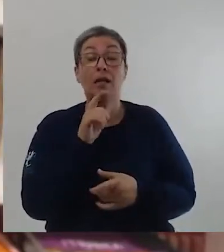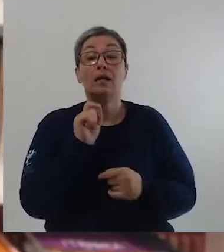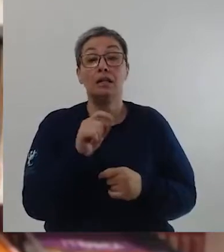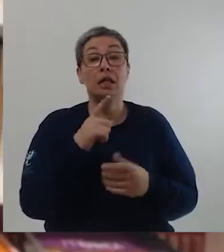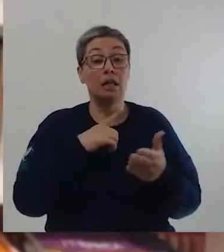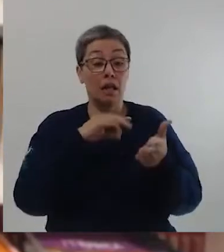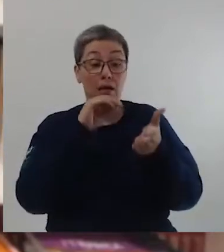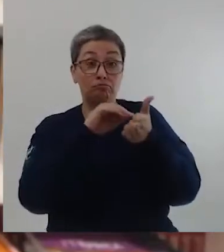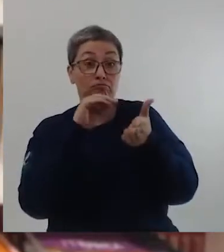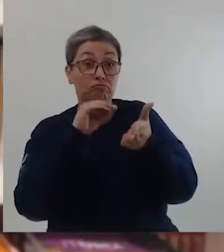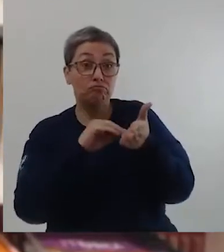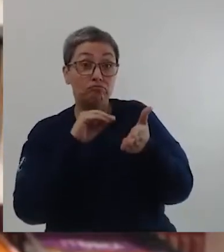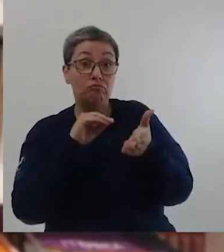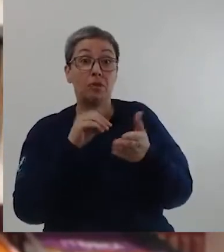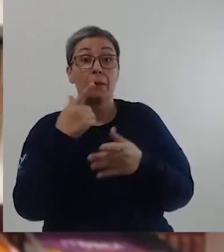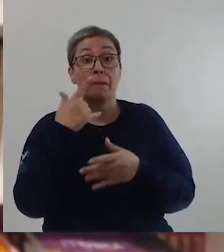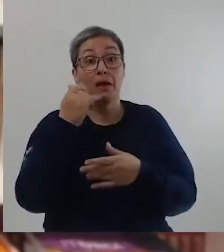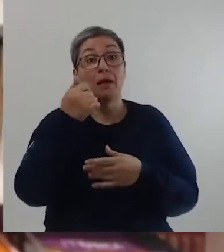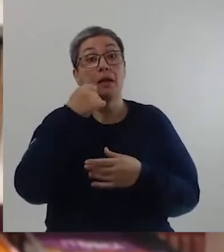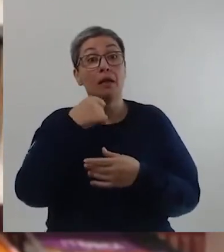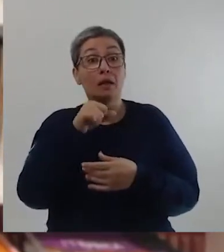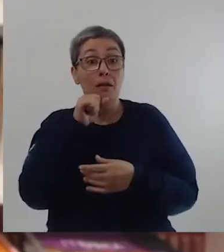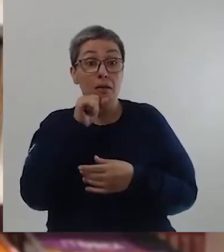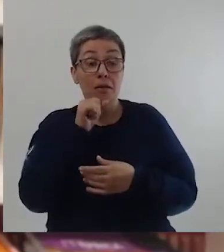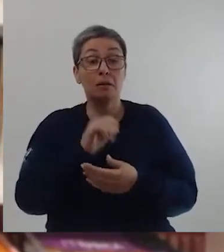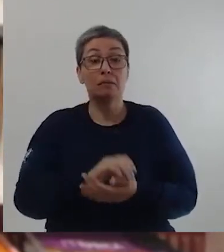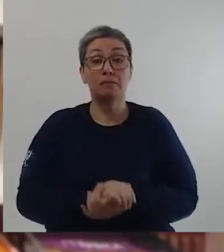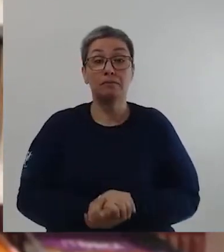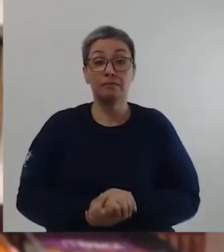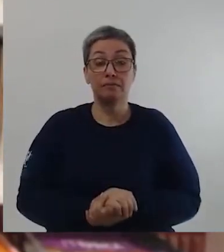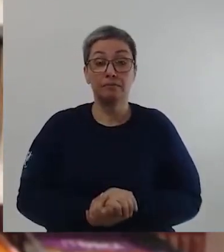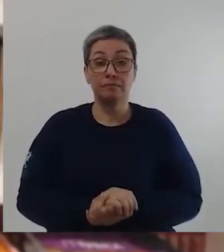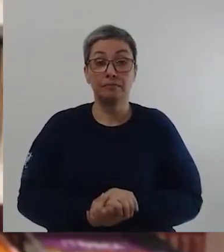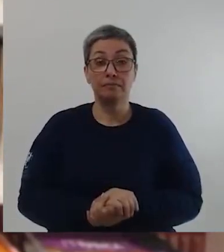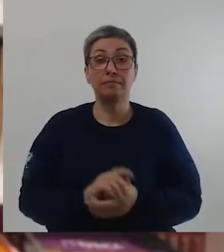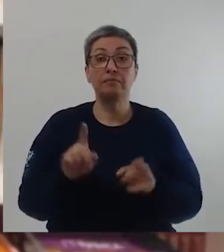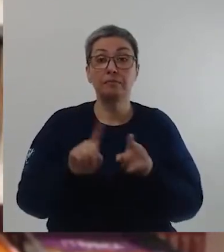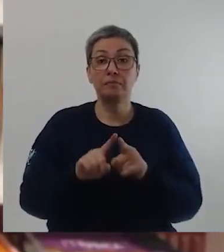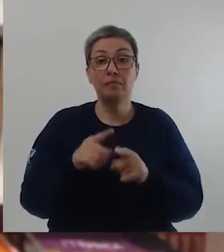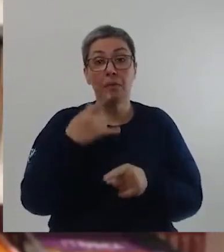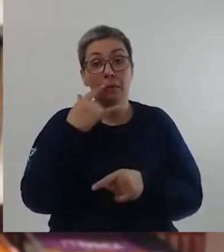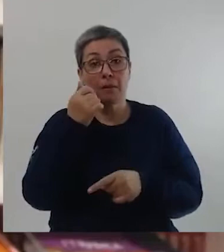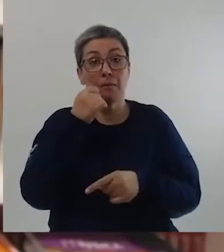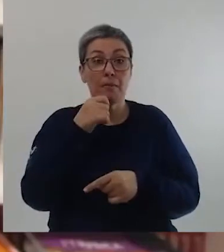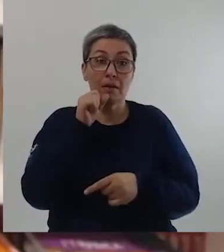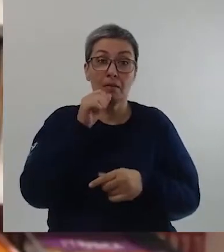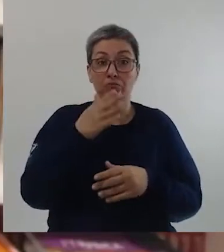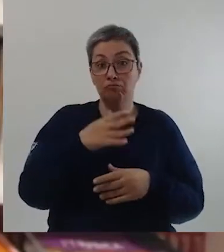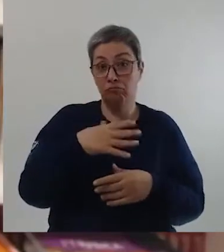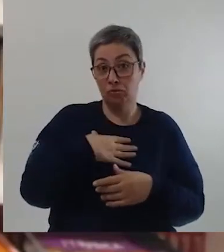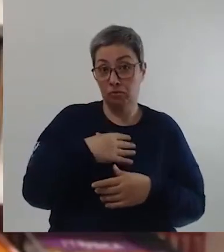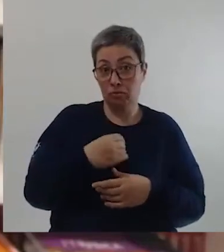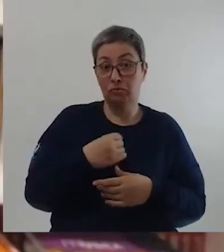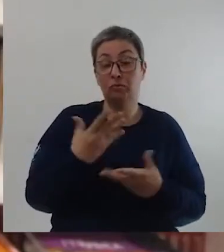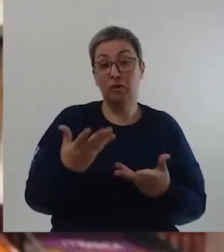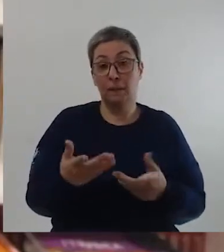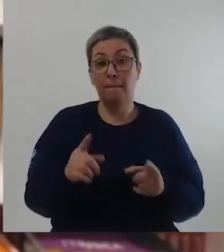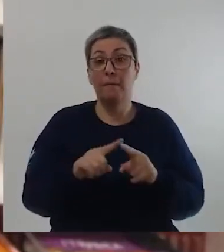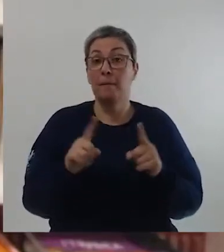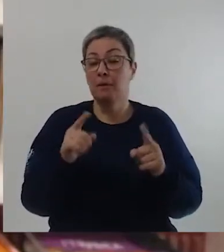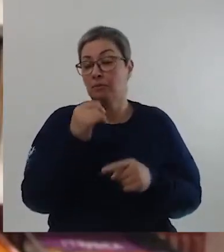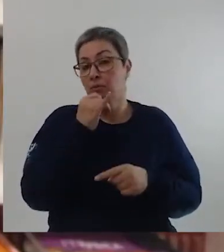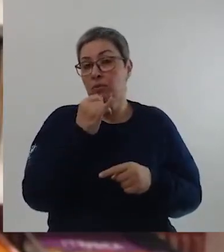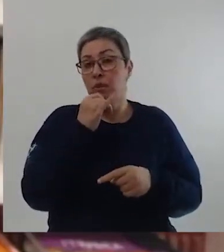papel com os tecou pai pais da criança o pai e mãe da criança né